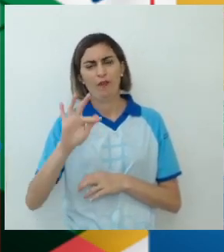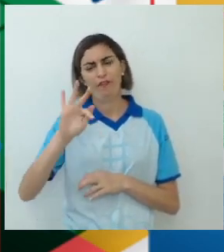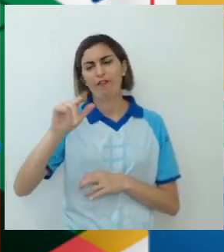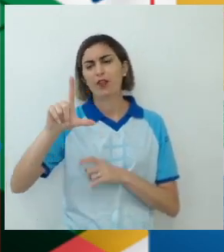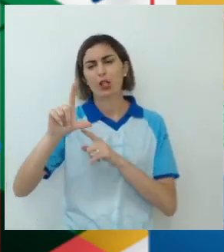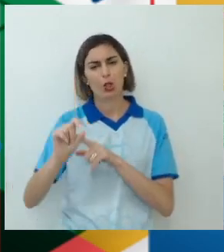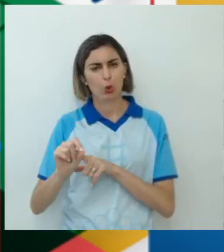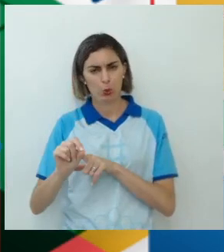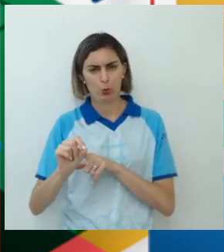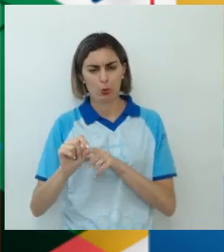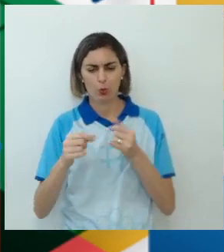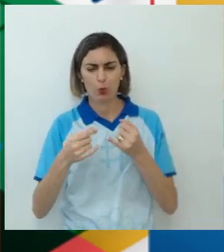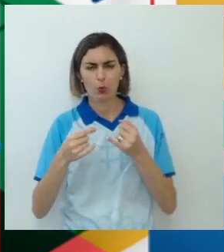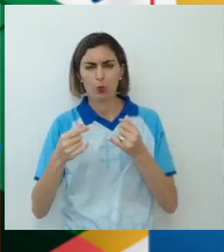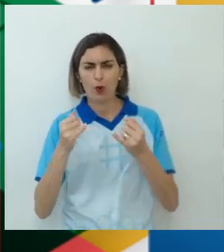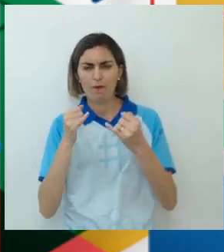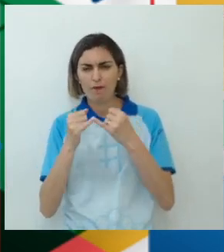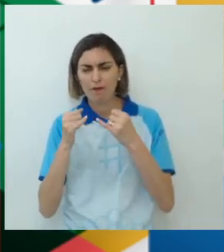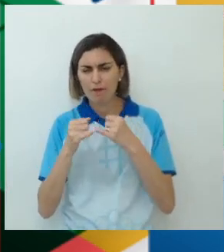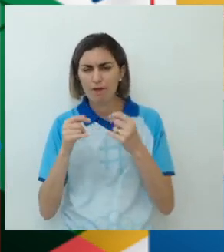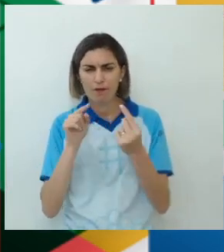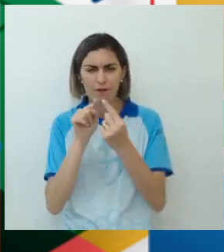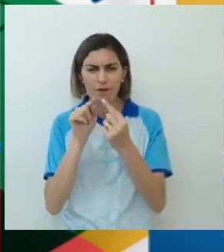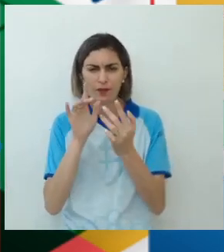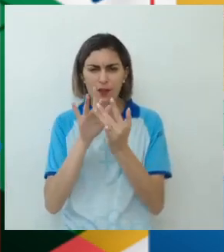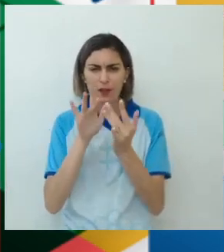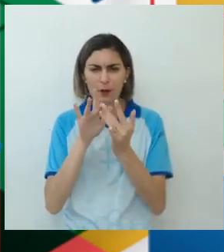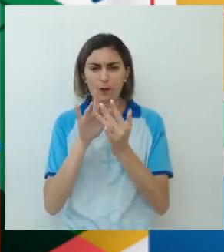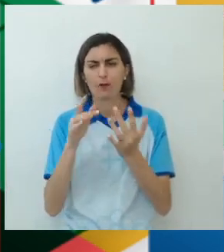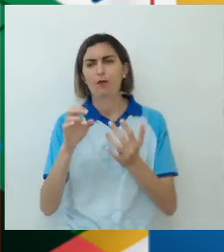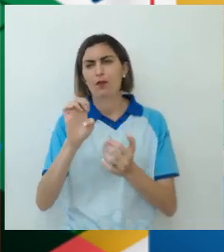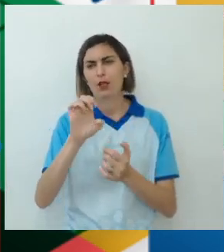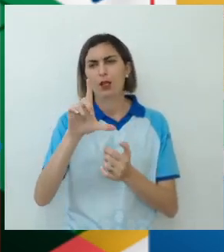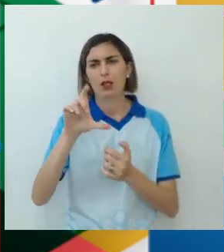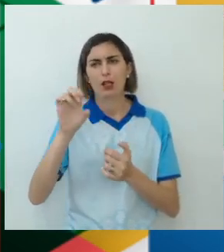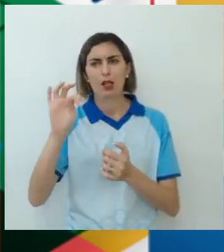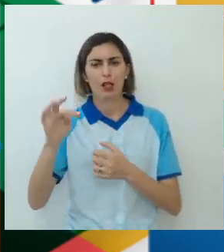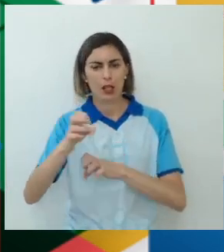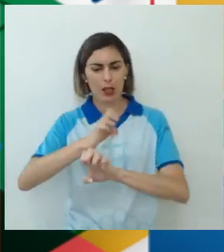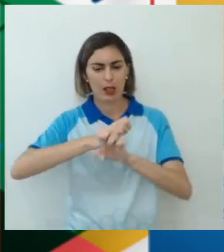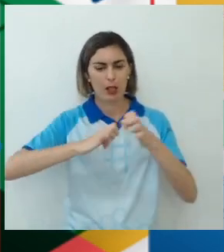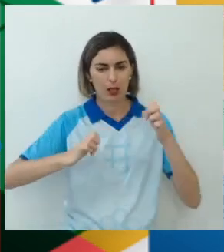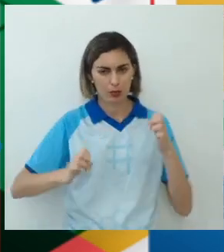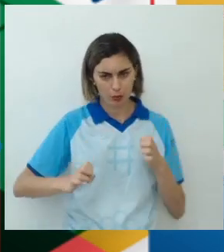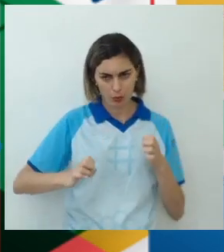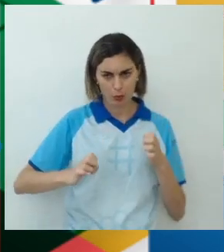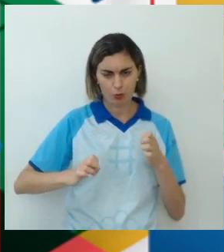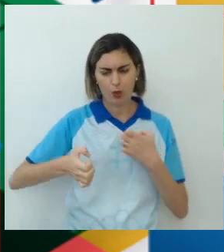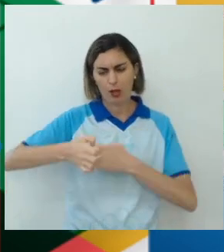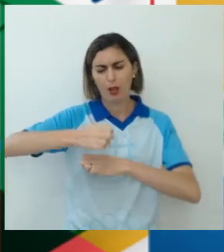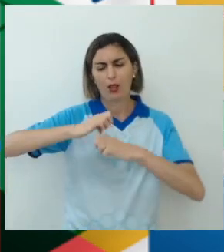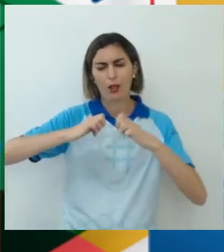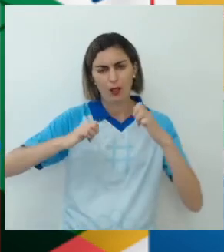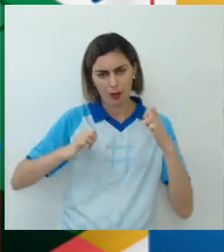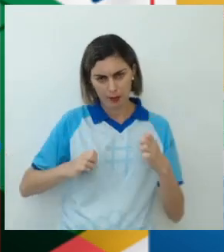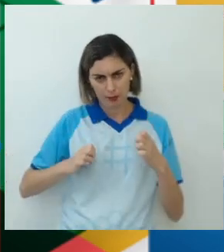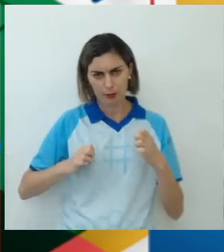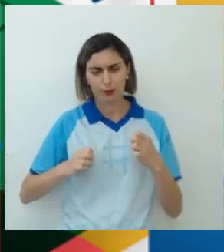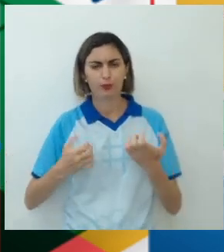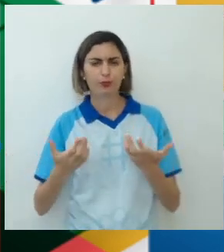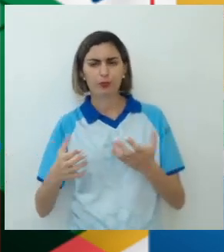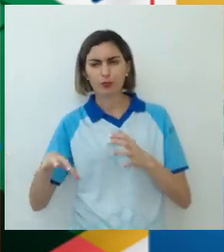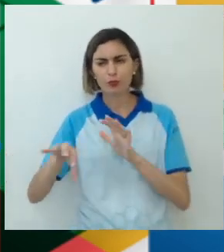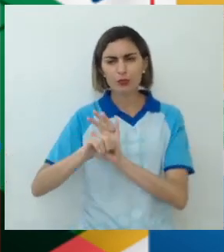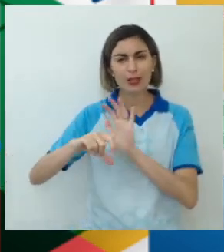vem de filia, de afinidade. E esse eletró, de elétron. Ou seja, afinidades por